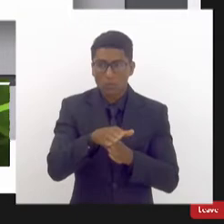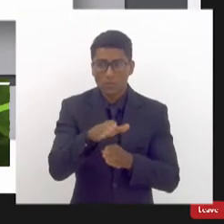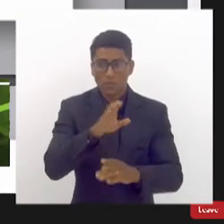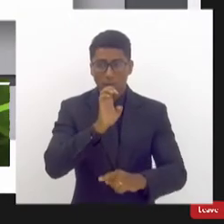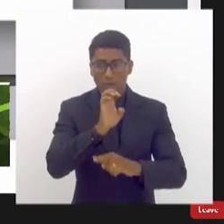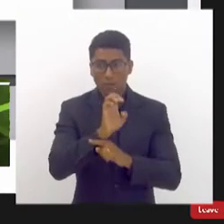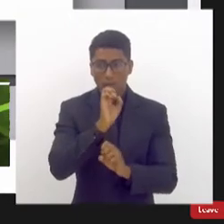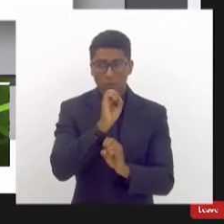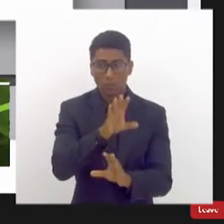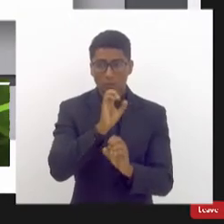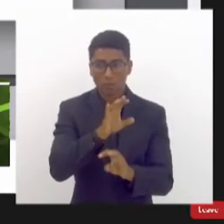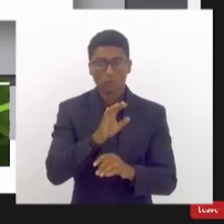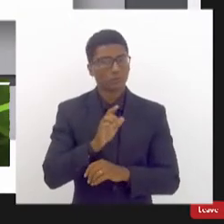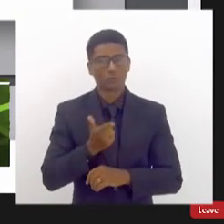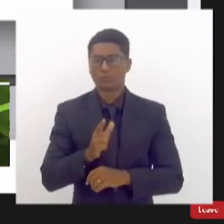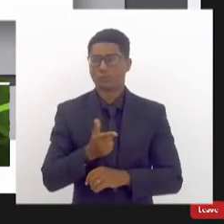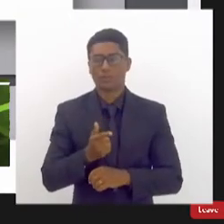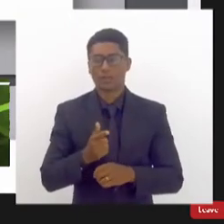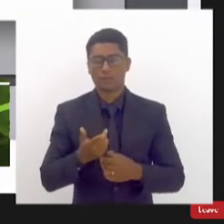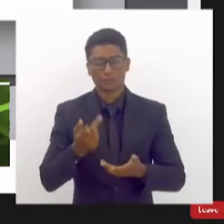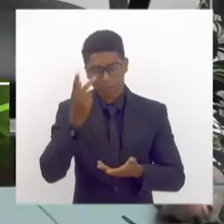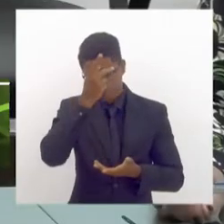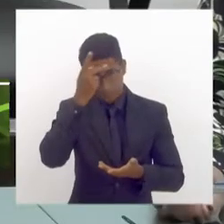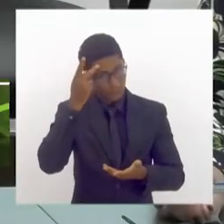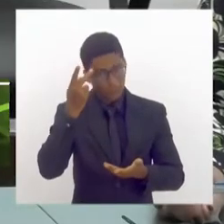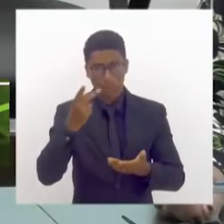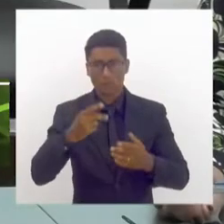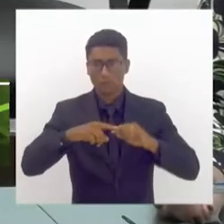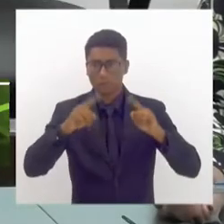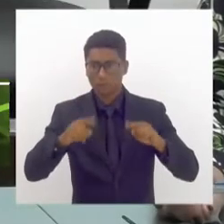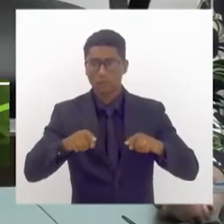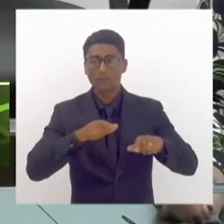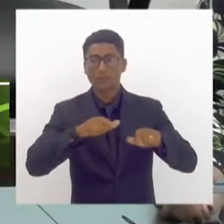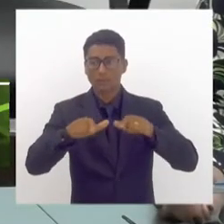não possui um quadro mínimo que permita, inclusive,